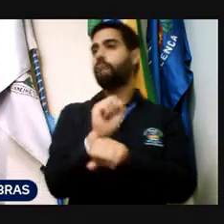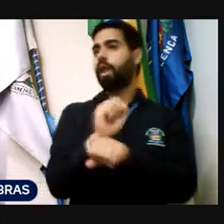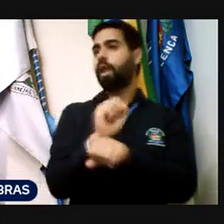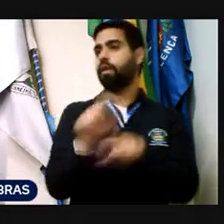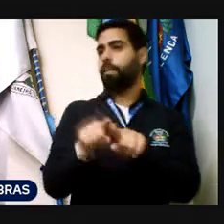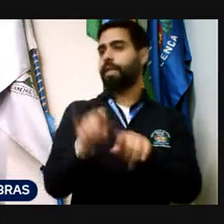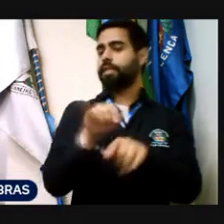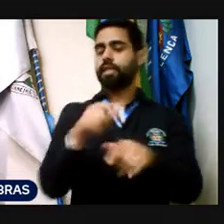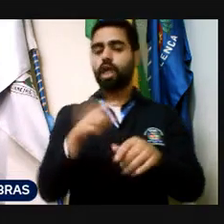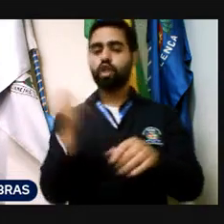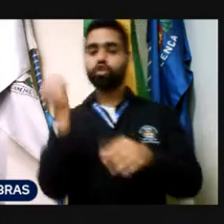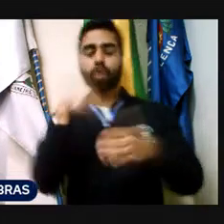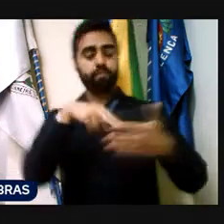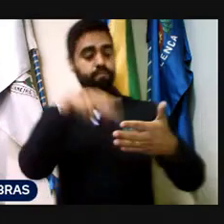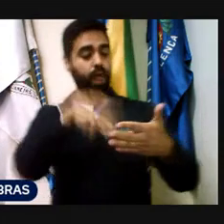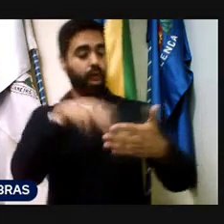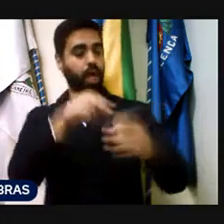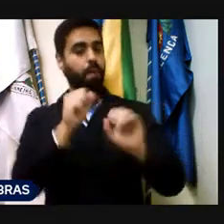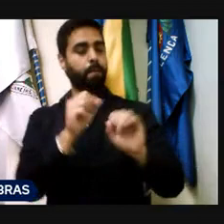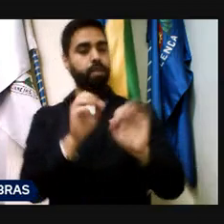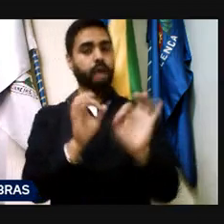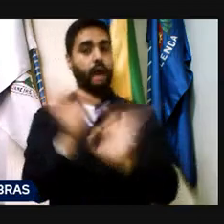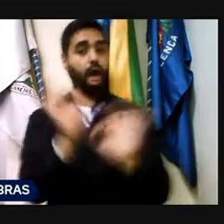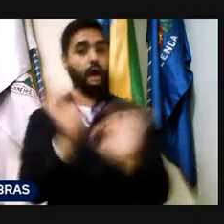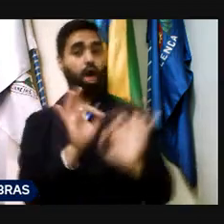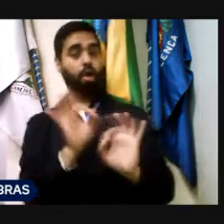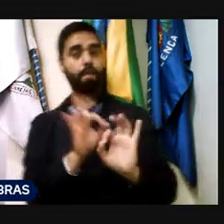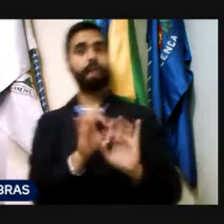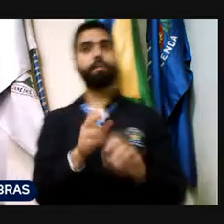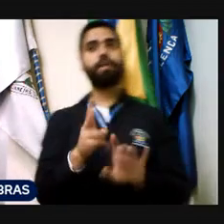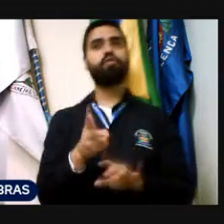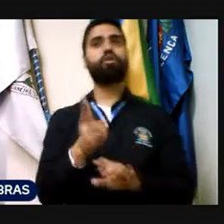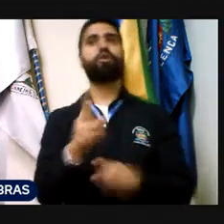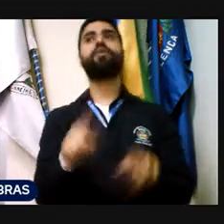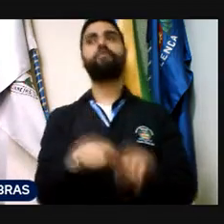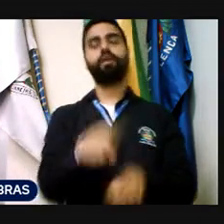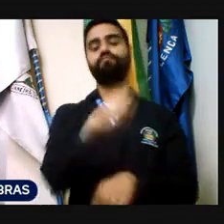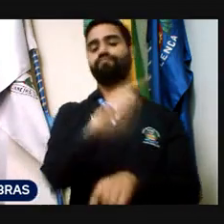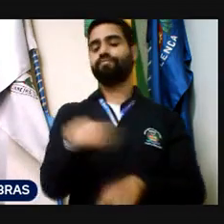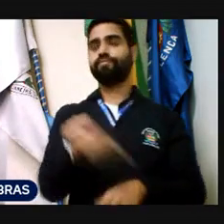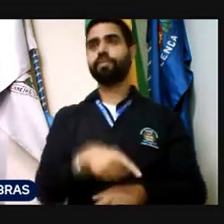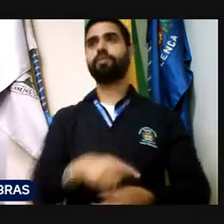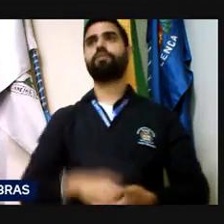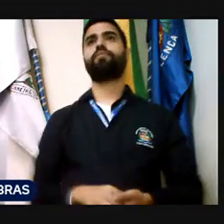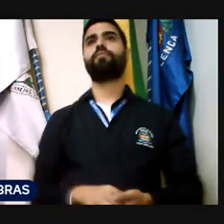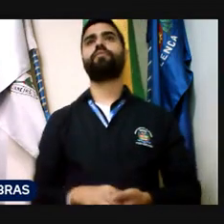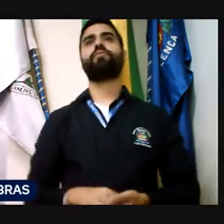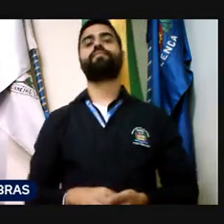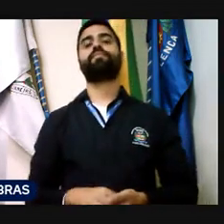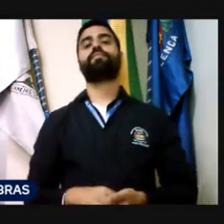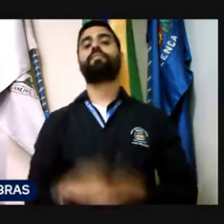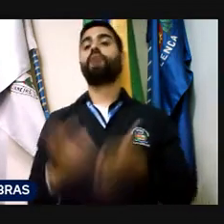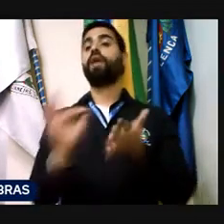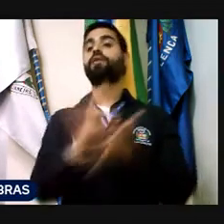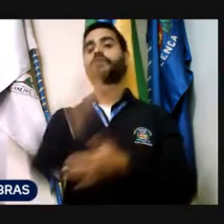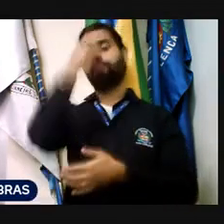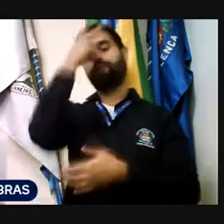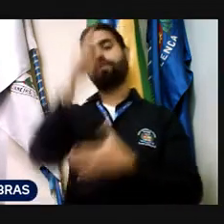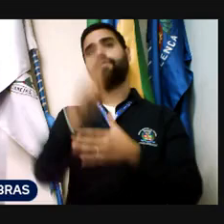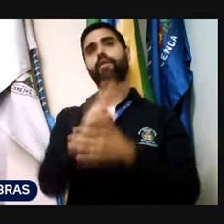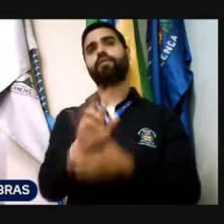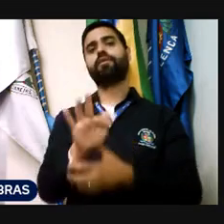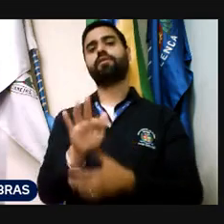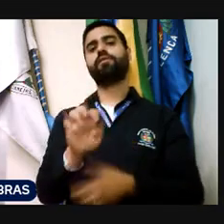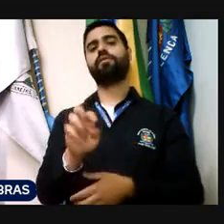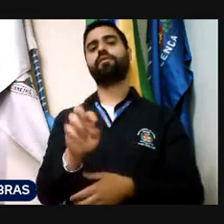de nova apreciação, as razões apresentadas possam ser acolhidas com a manutenção do presente veto. Valença, Luiz Fernando Furtado da Graça,